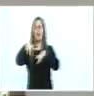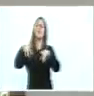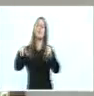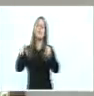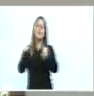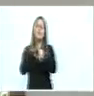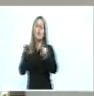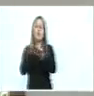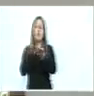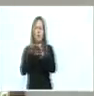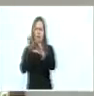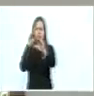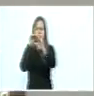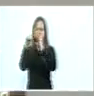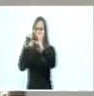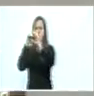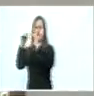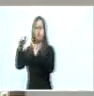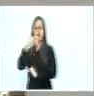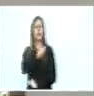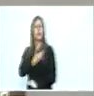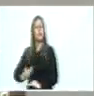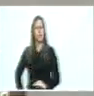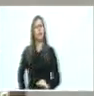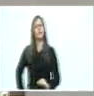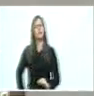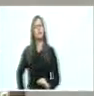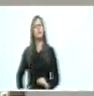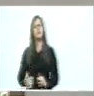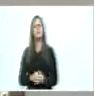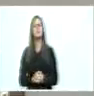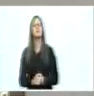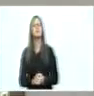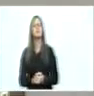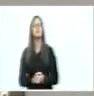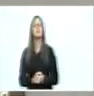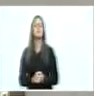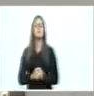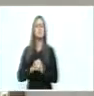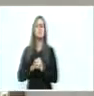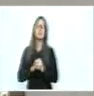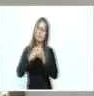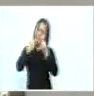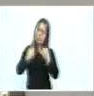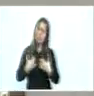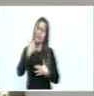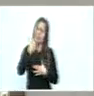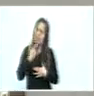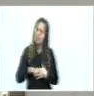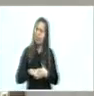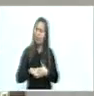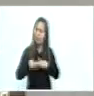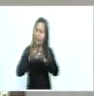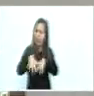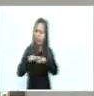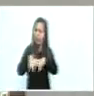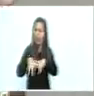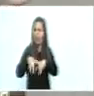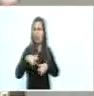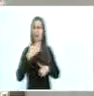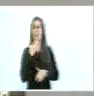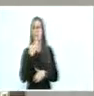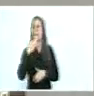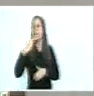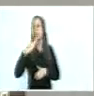encaminhamentos ao governador. E, falando de novo, né, o nosso movimento não está pedindo aumento, não. Eu vi